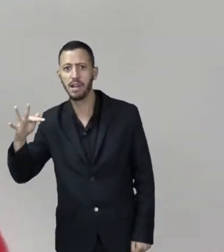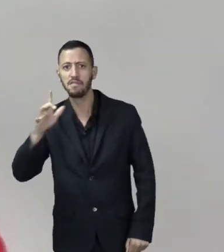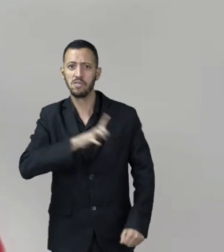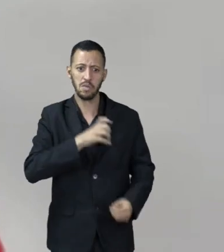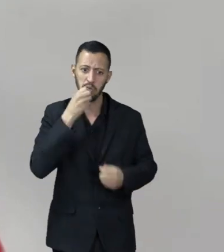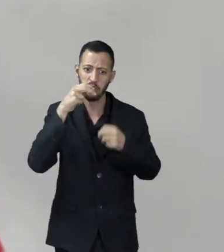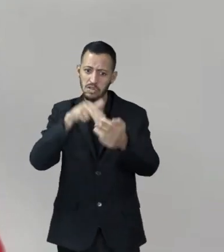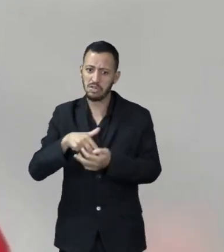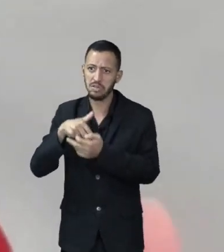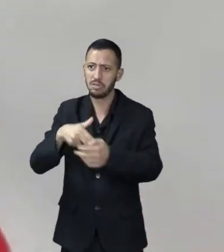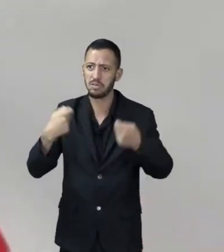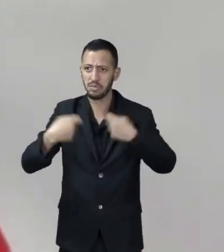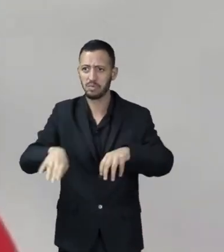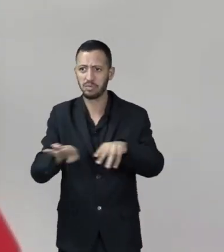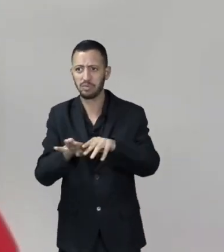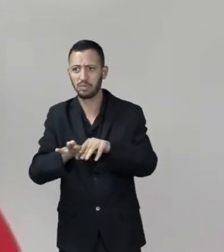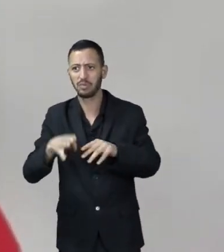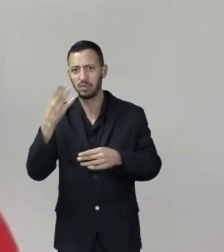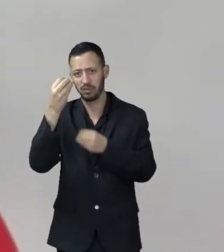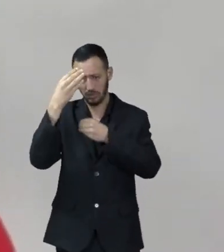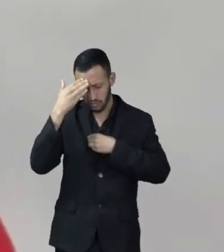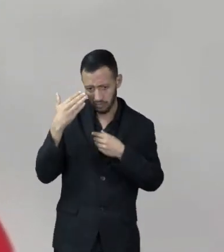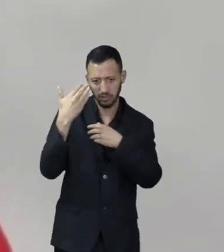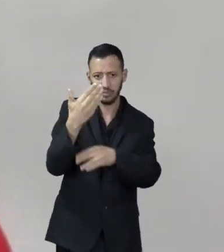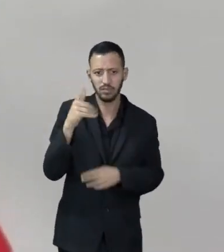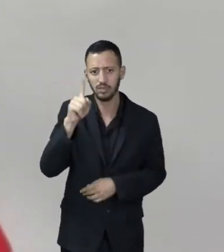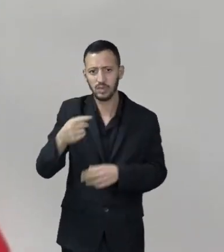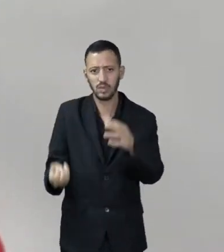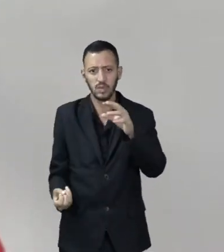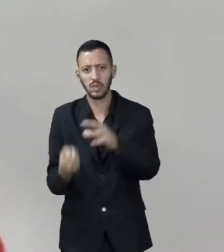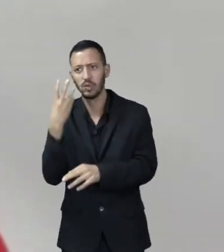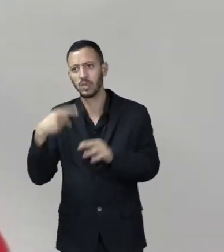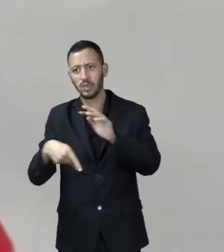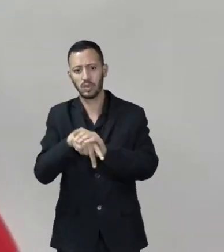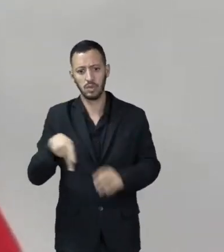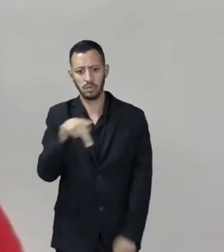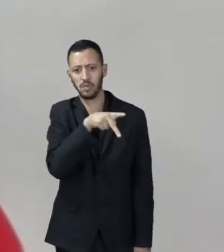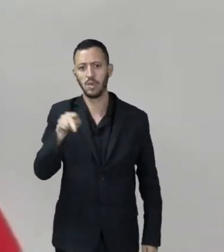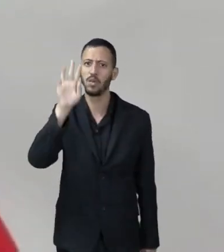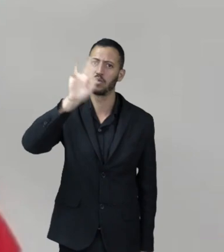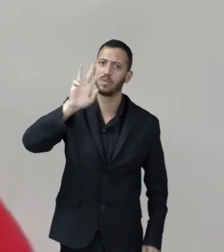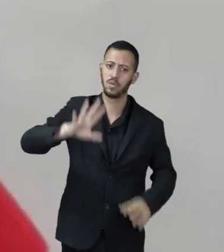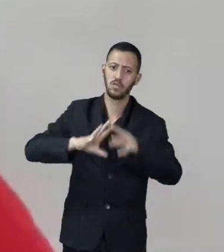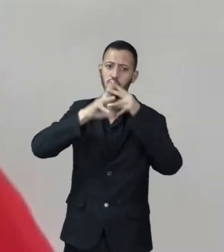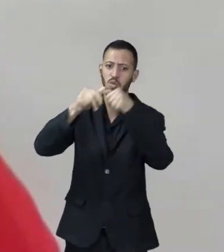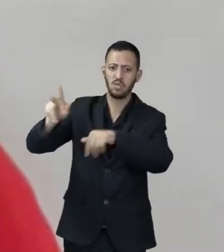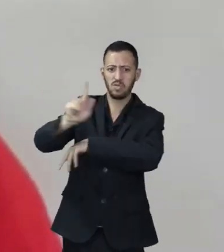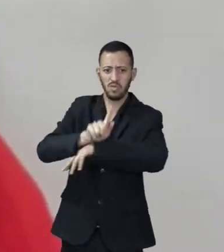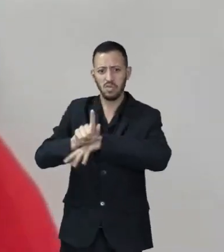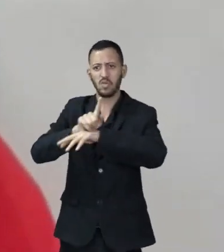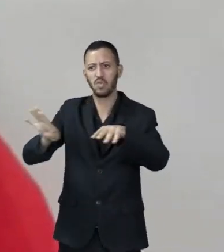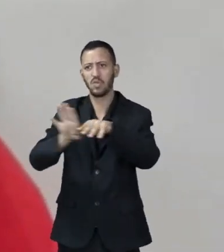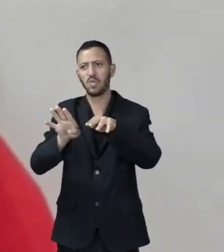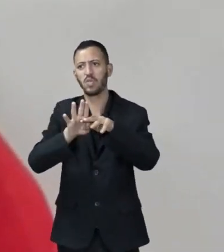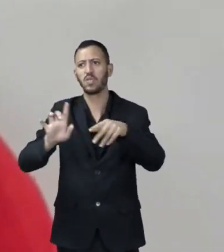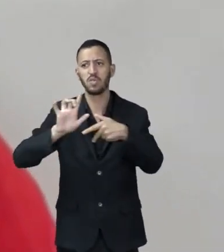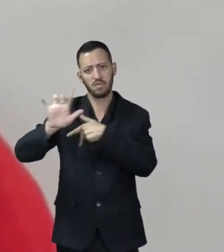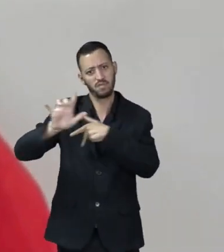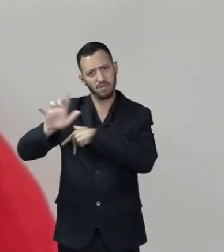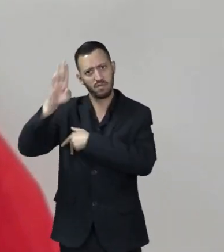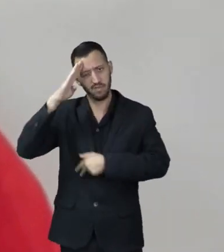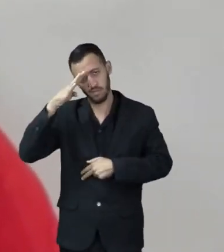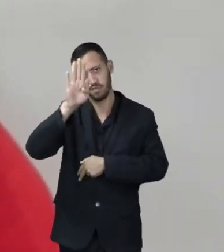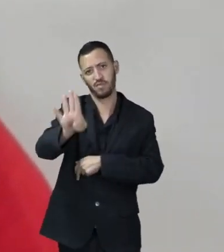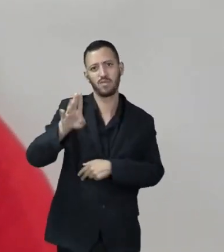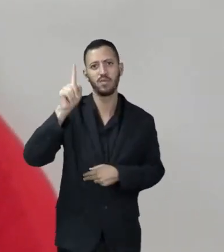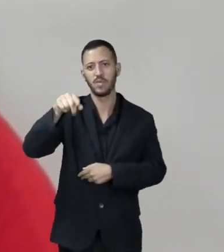ativo. Então, a gente deve muito agradecimento ao Executivo, na figura do presidente Lula e toda a sua gestão, mas também ao Legislativo, principalmente